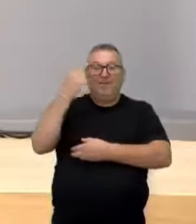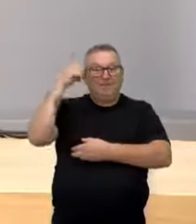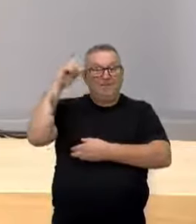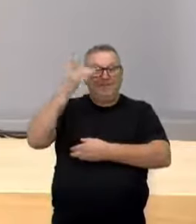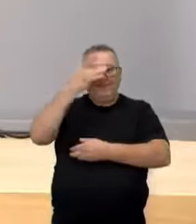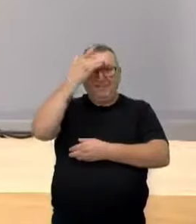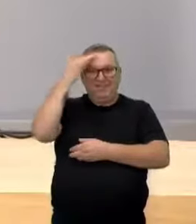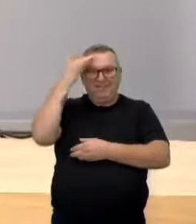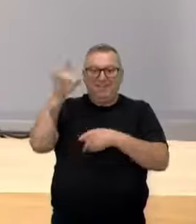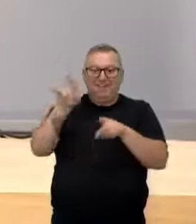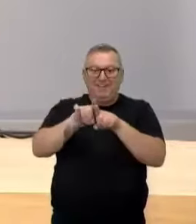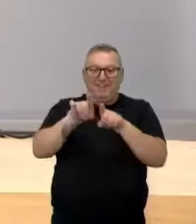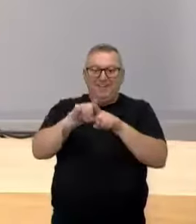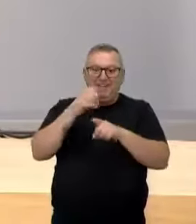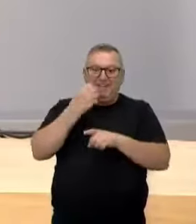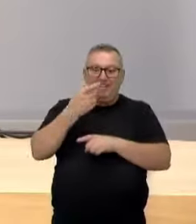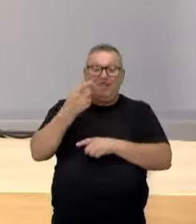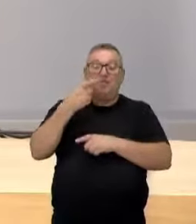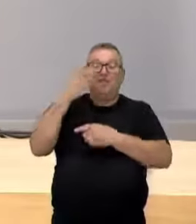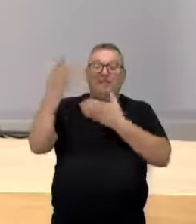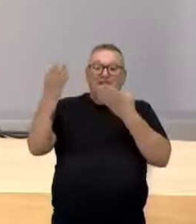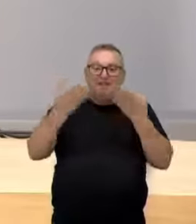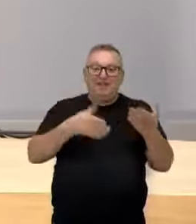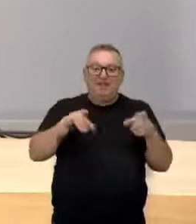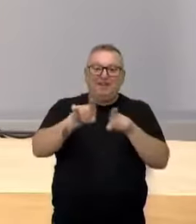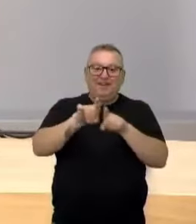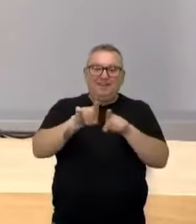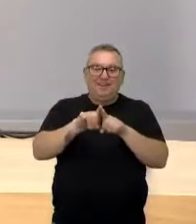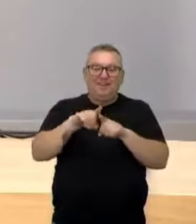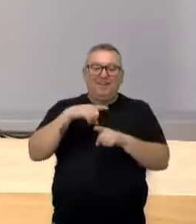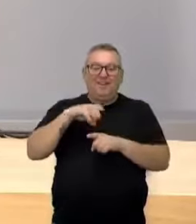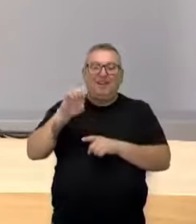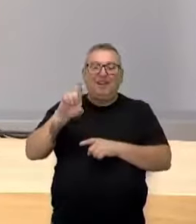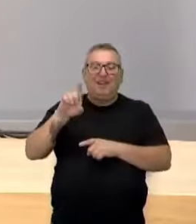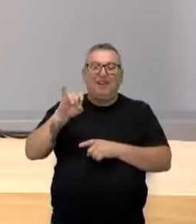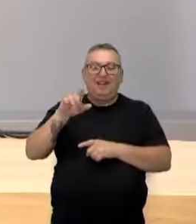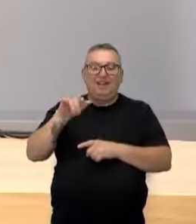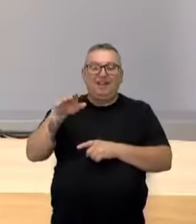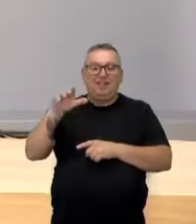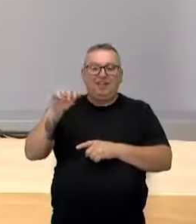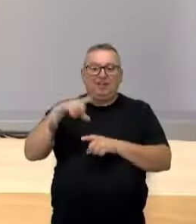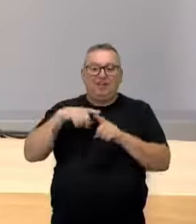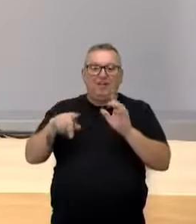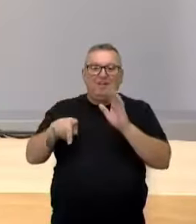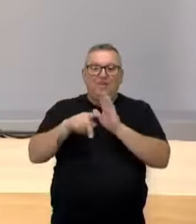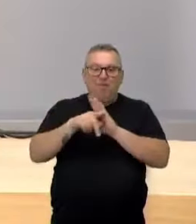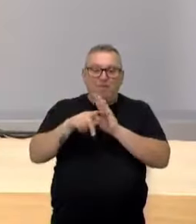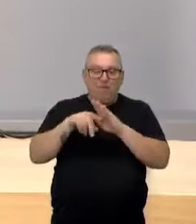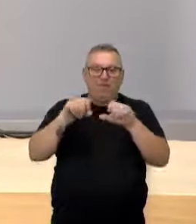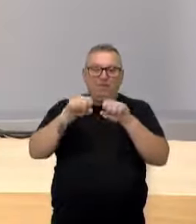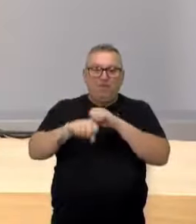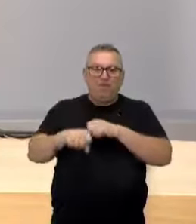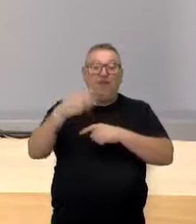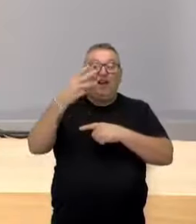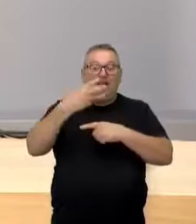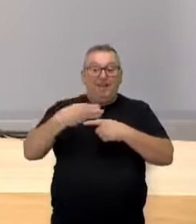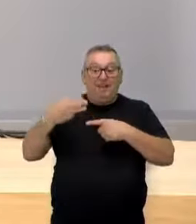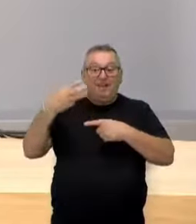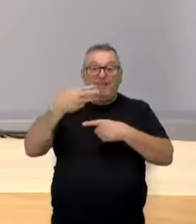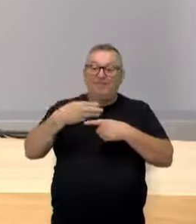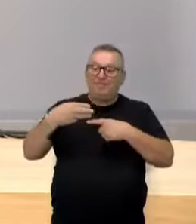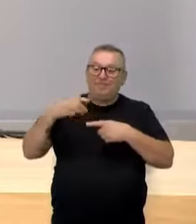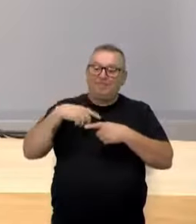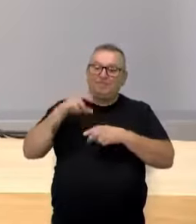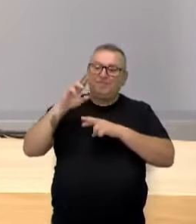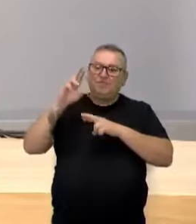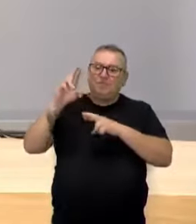dia, pessoal. Sejam muito bem-vindos. Eu sou Elisângela, formadora da EFAP. Espero e desejo